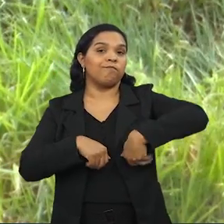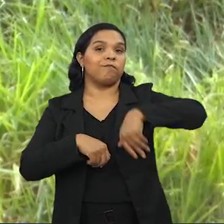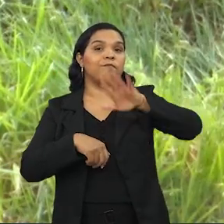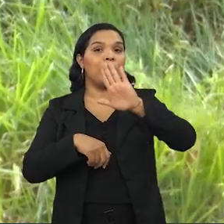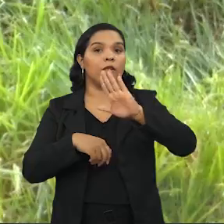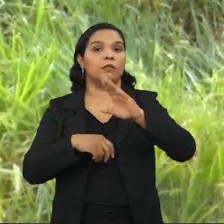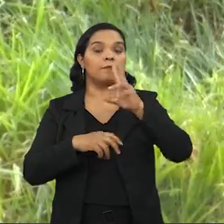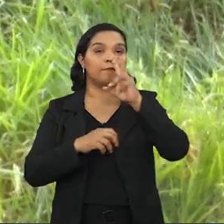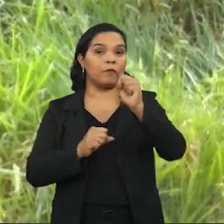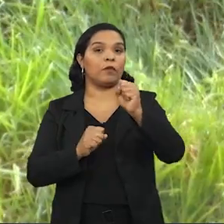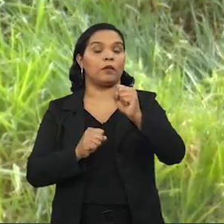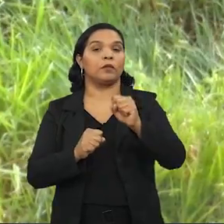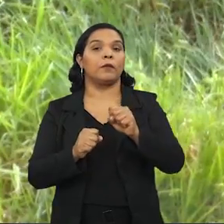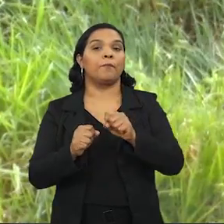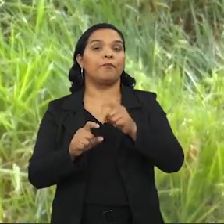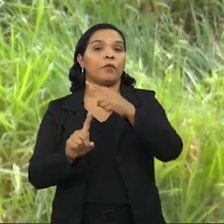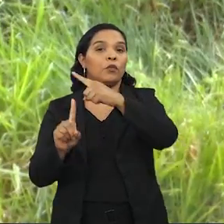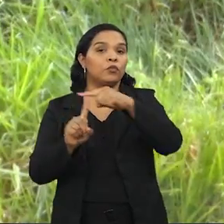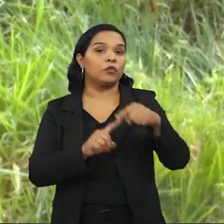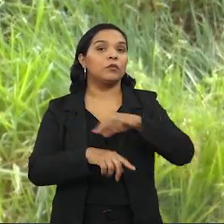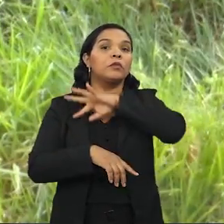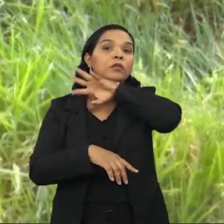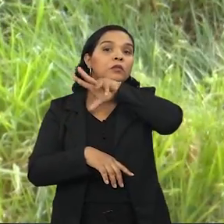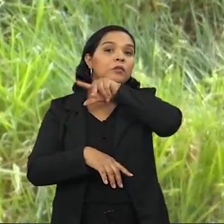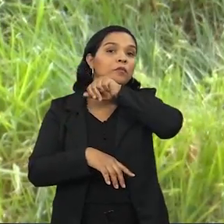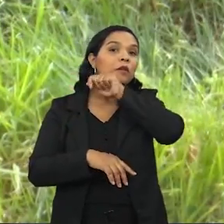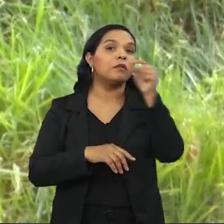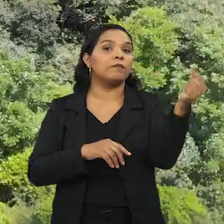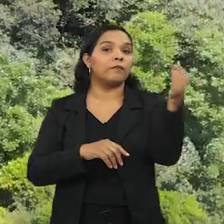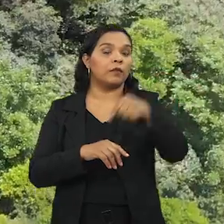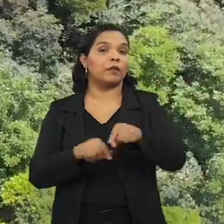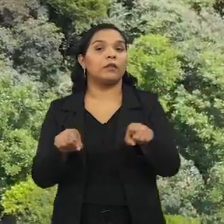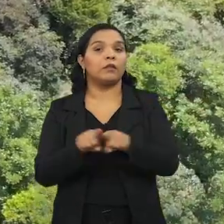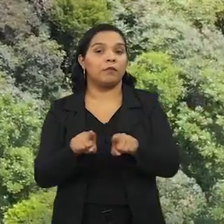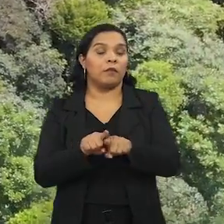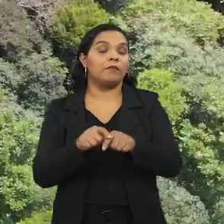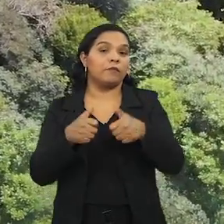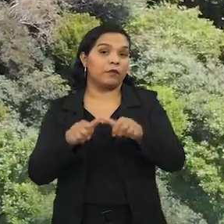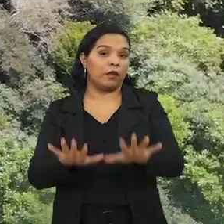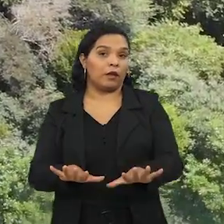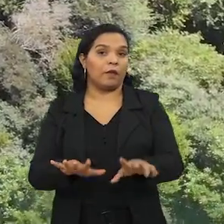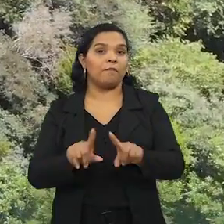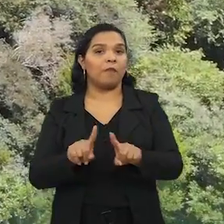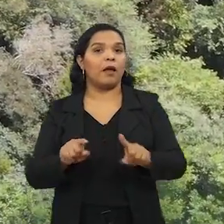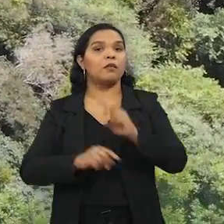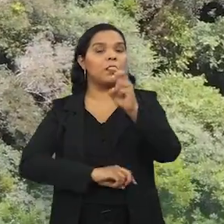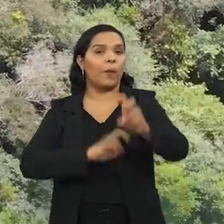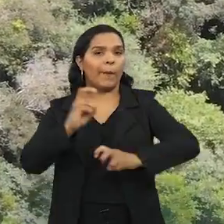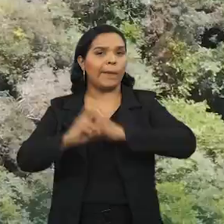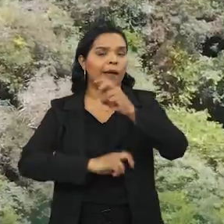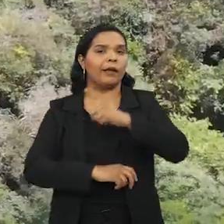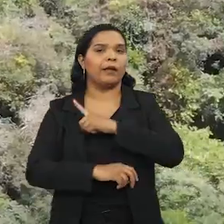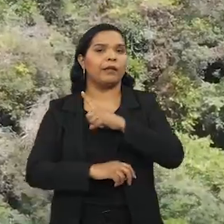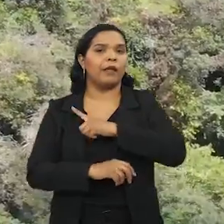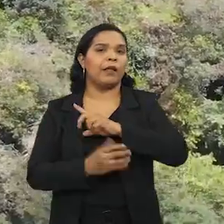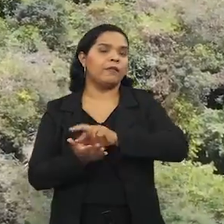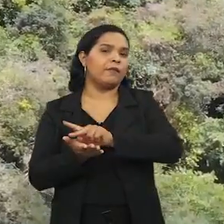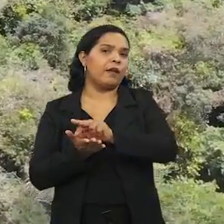as espécies que ocorrem da região da Mata Atlântica, elas vão estar também nesse ambiente. Só que assim, o parque ele tem uma série de